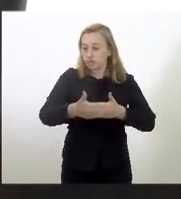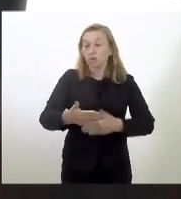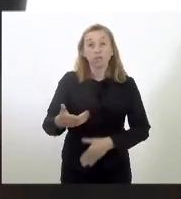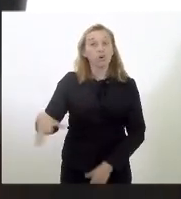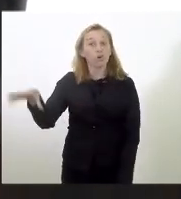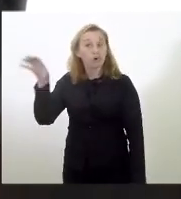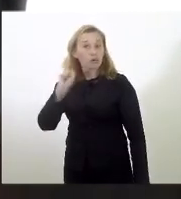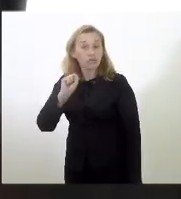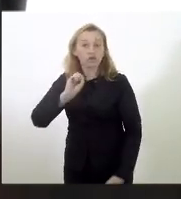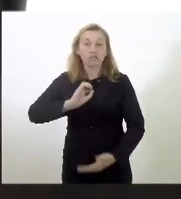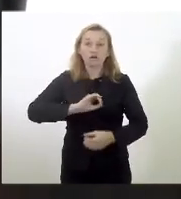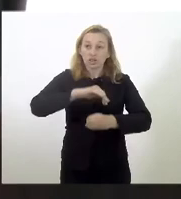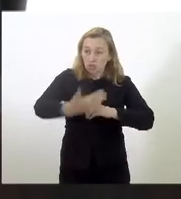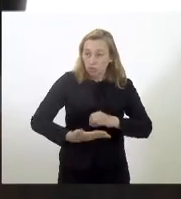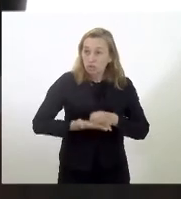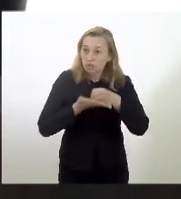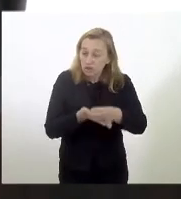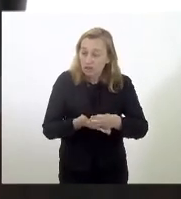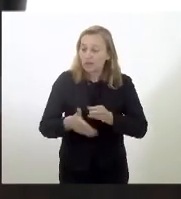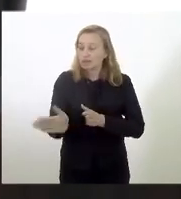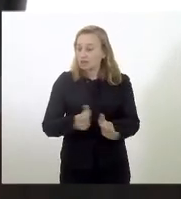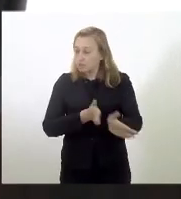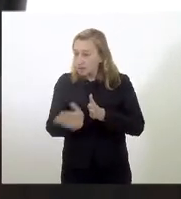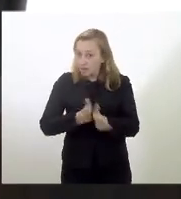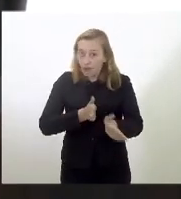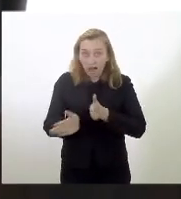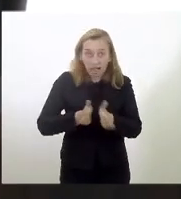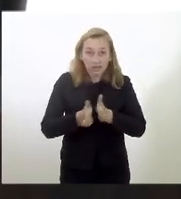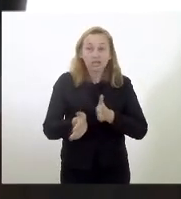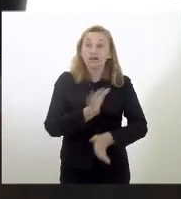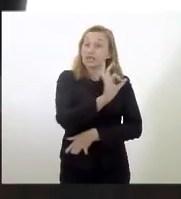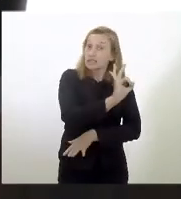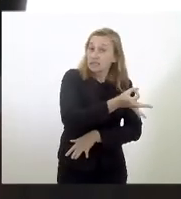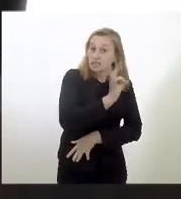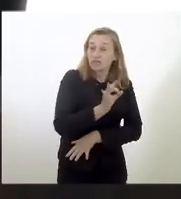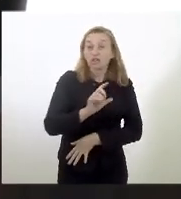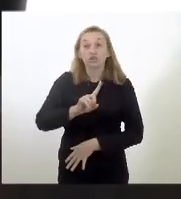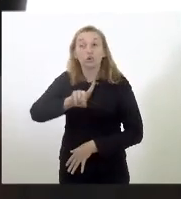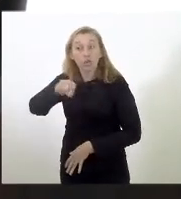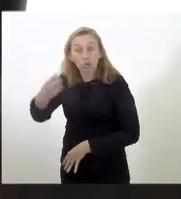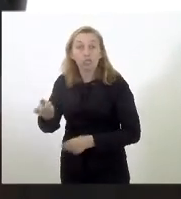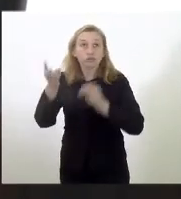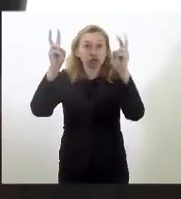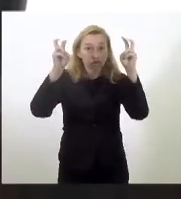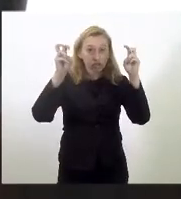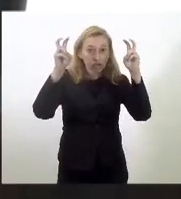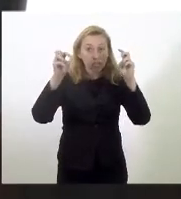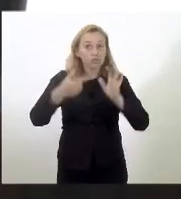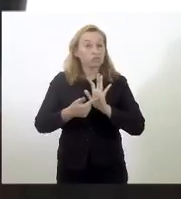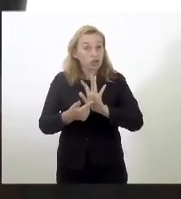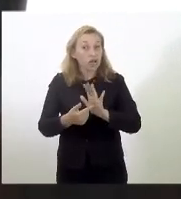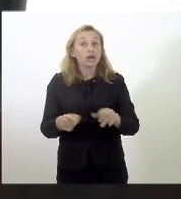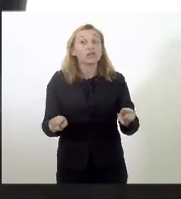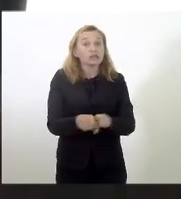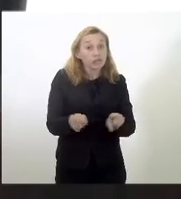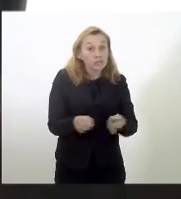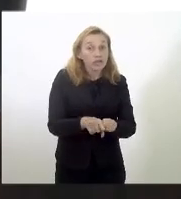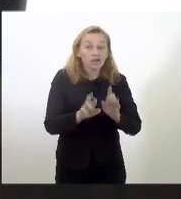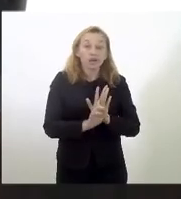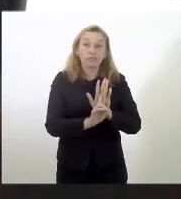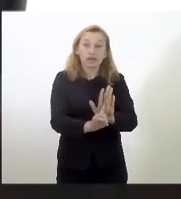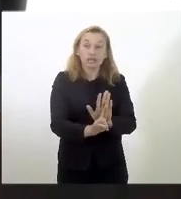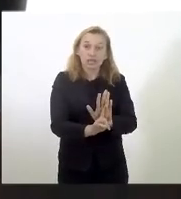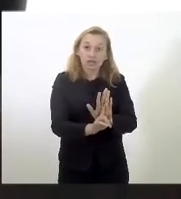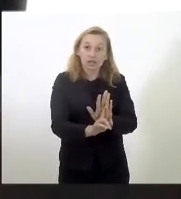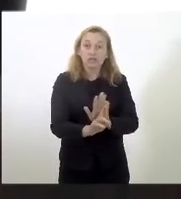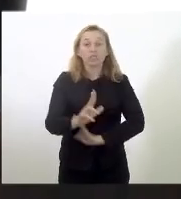hoje, sustentabilidade, acessibilidade e certamente inúmeros outros temas de relevância, mas também representa, como o